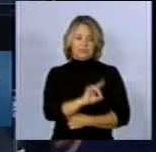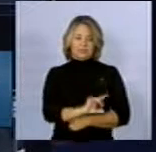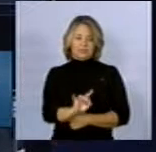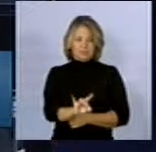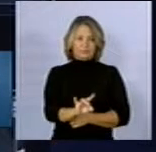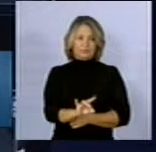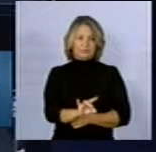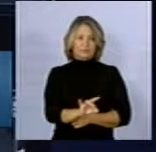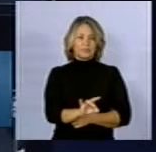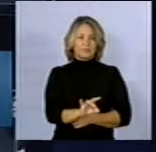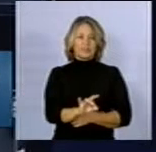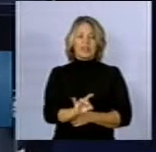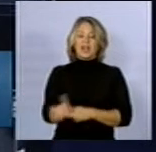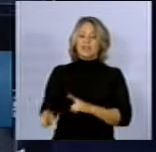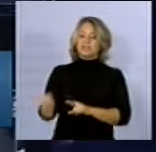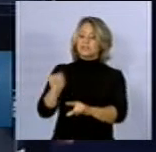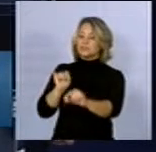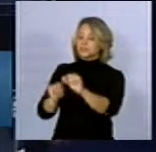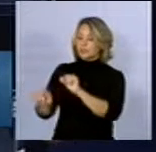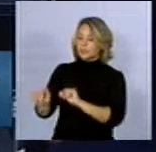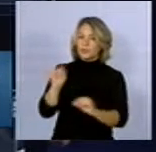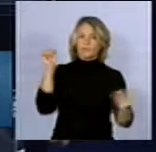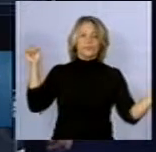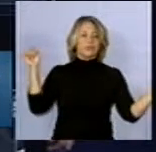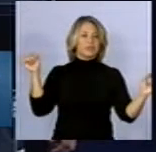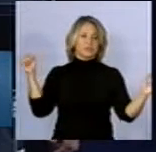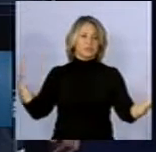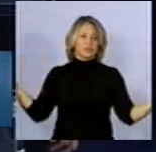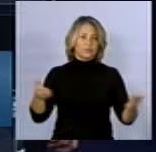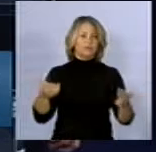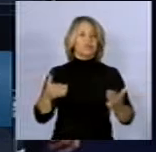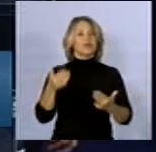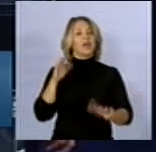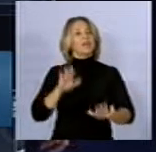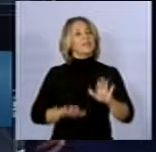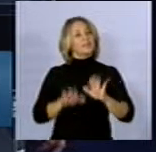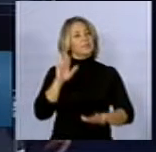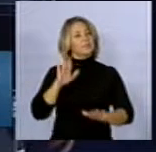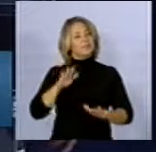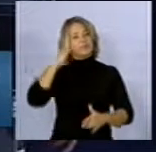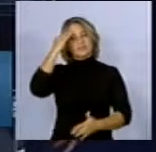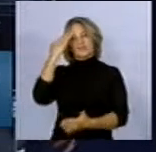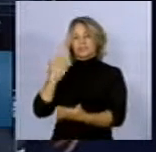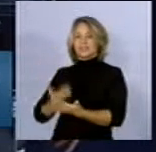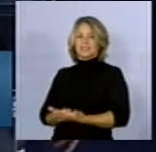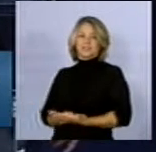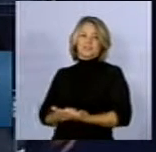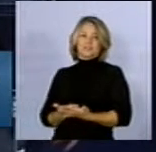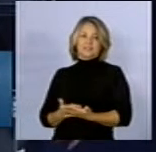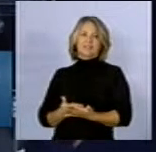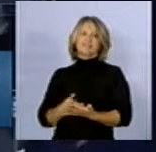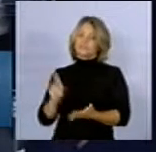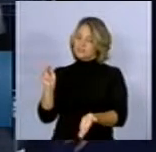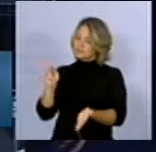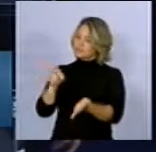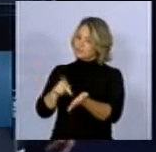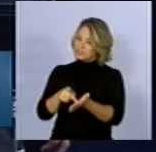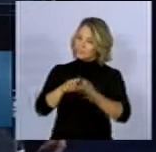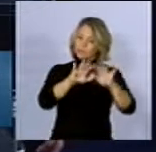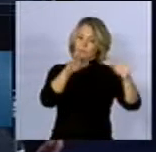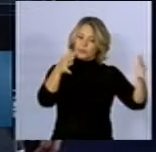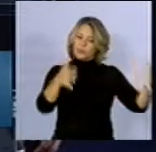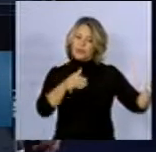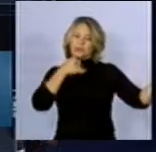as opções a serem selecionadas dependem da credibilidade de que realmente os campos